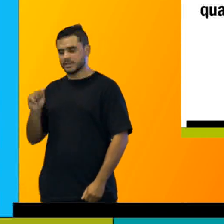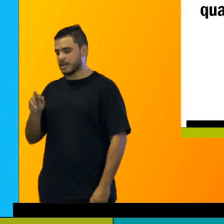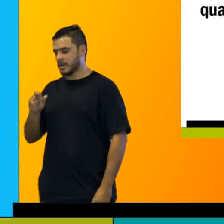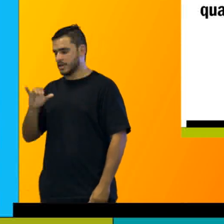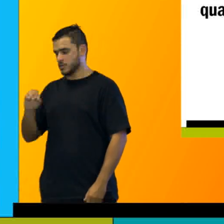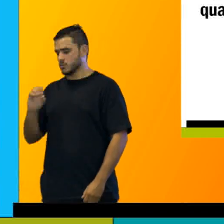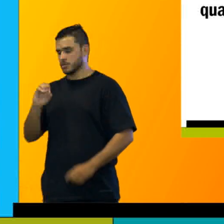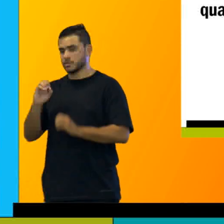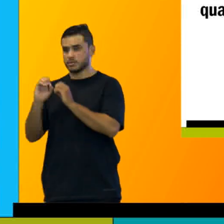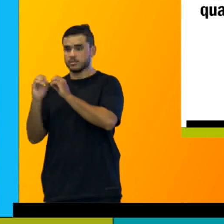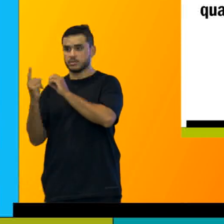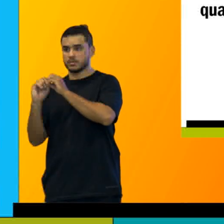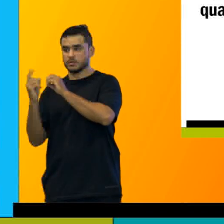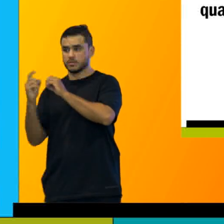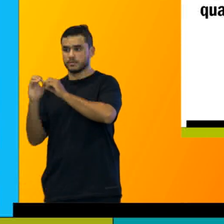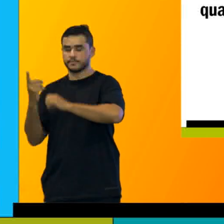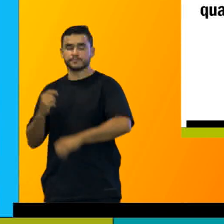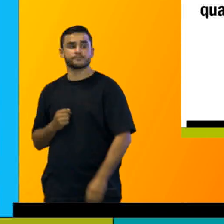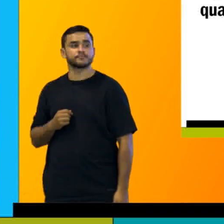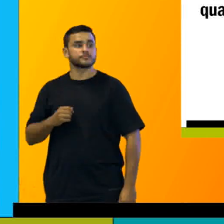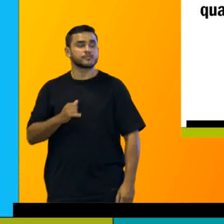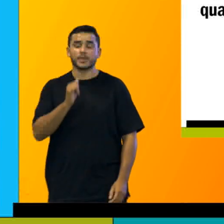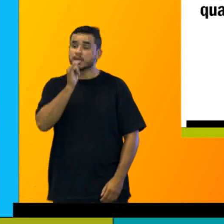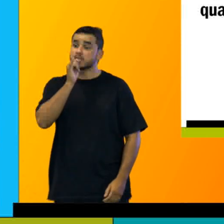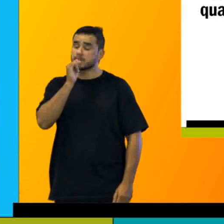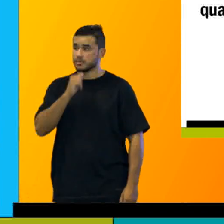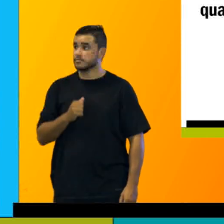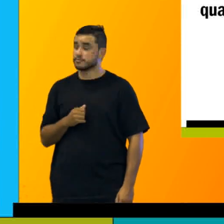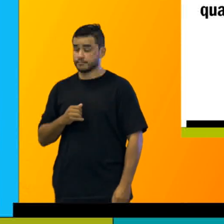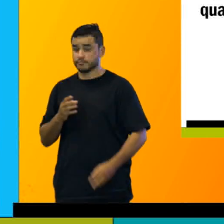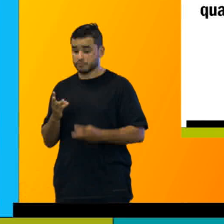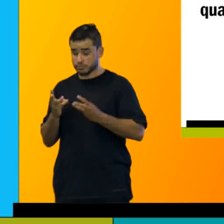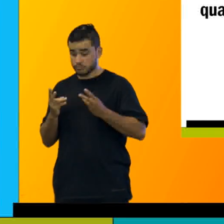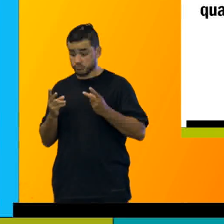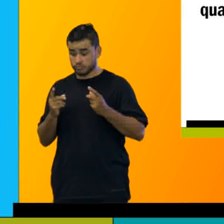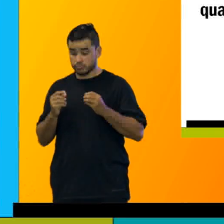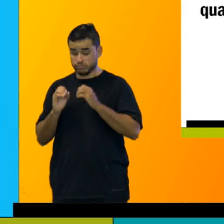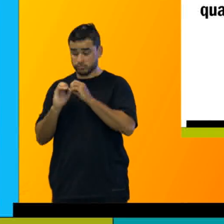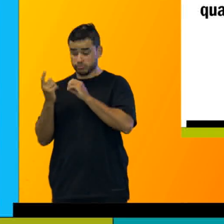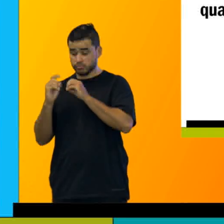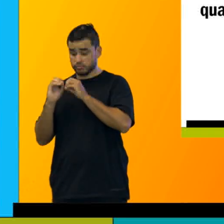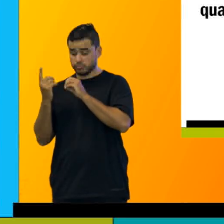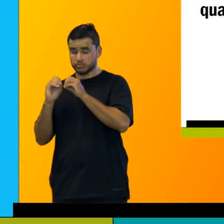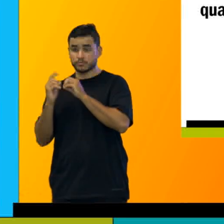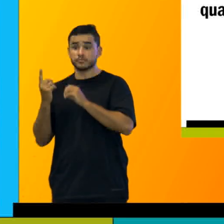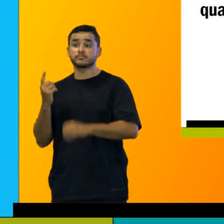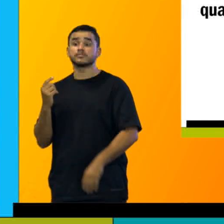vou contar? Vou contar assim, ó. 1, qual é o próximo número?